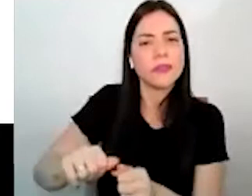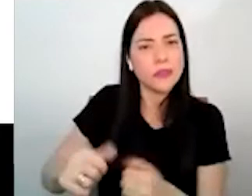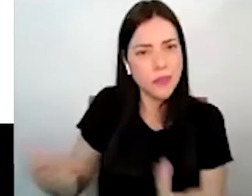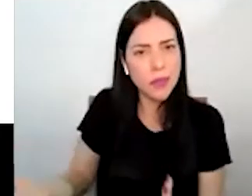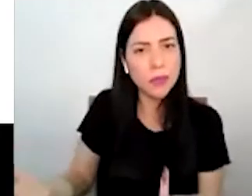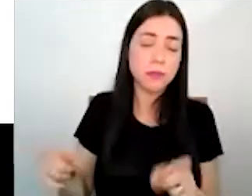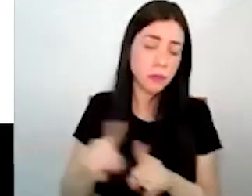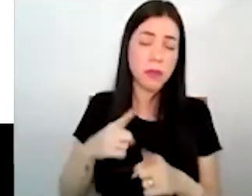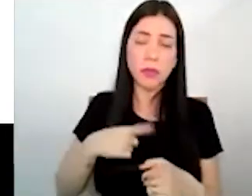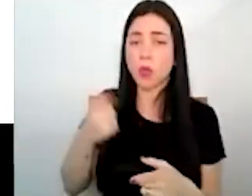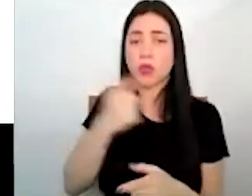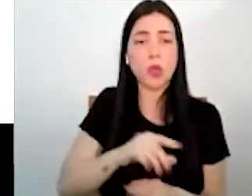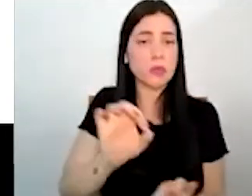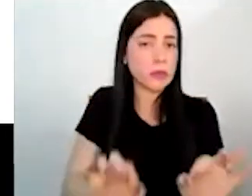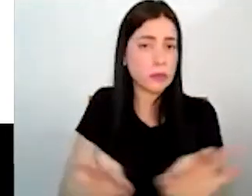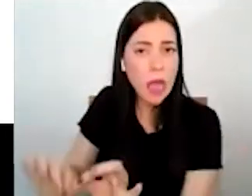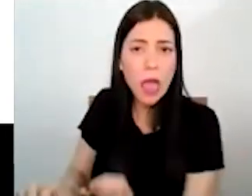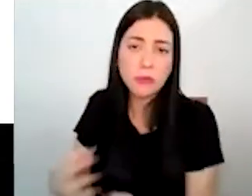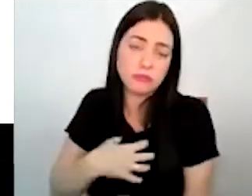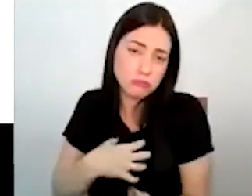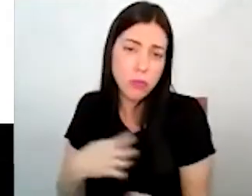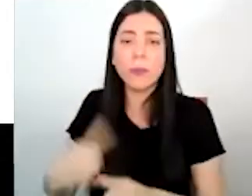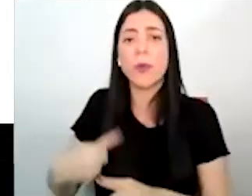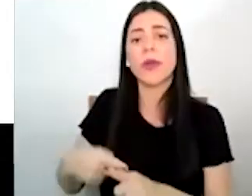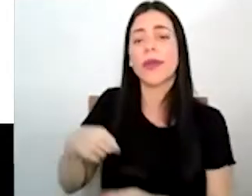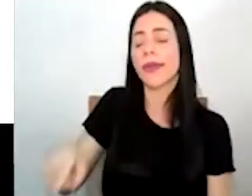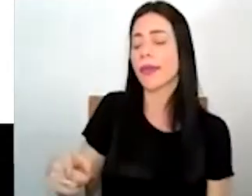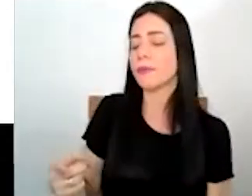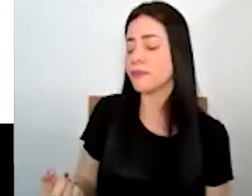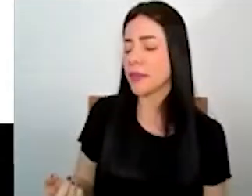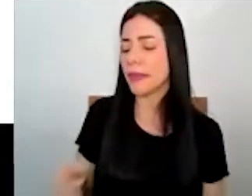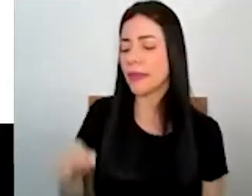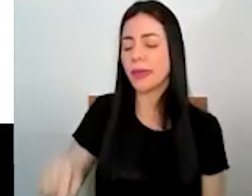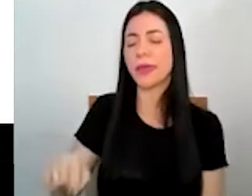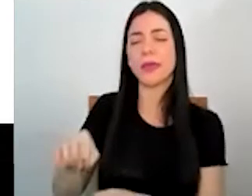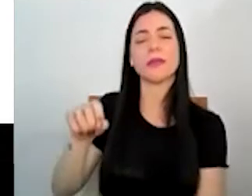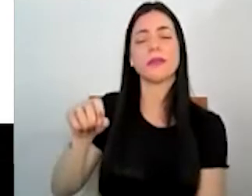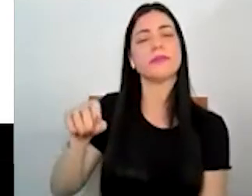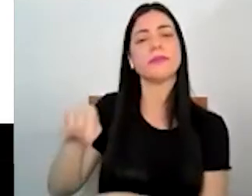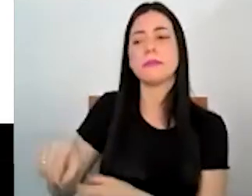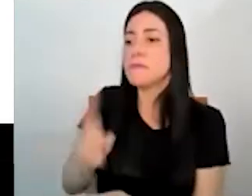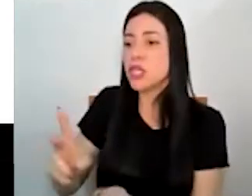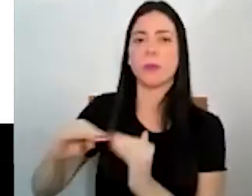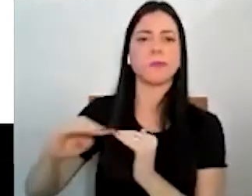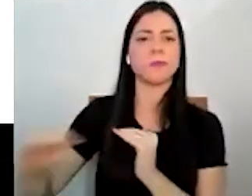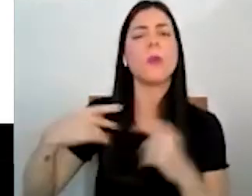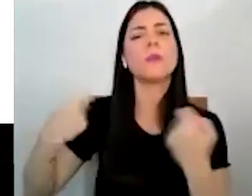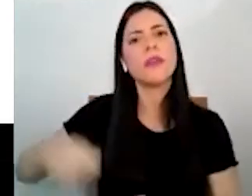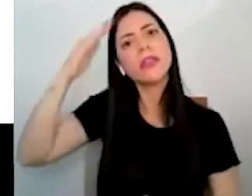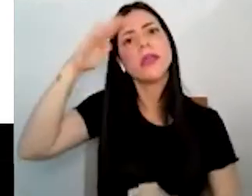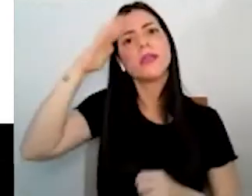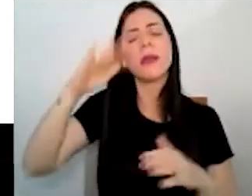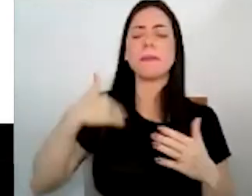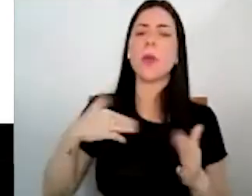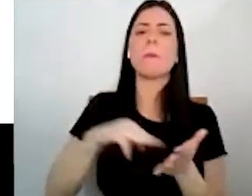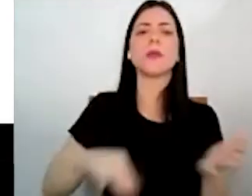de alguma maneira, porque o estúdio tinha entrado no hiato, eu precisava ali entender como é que ia ser o meu método, o meu processo